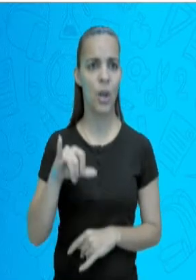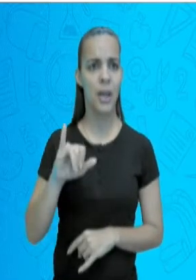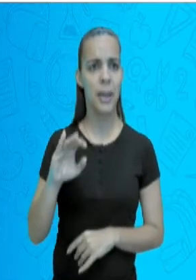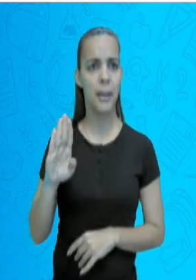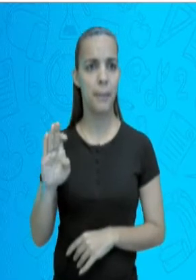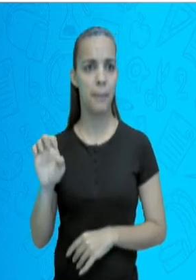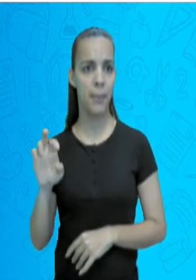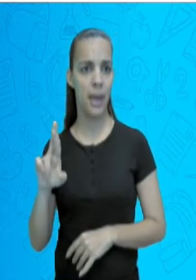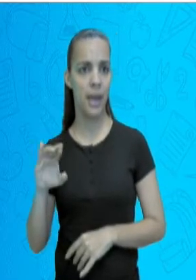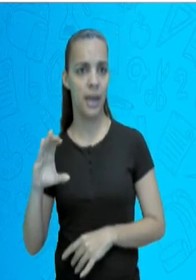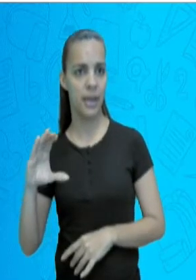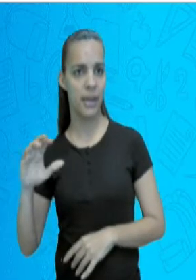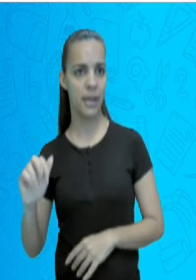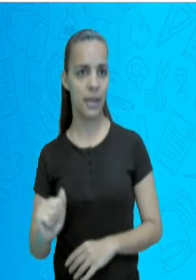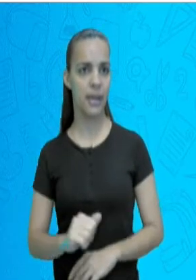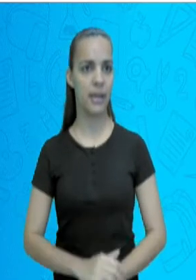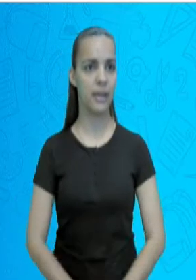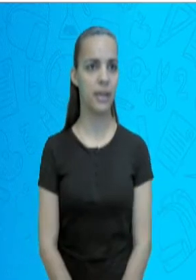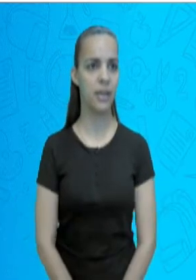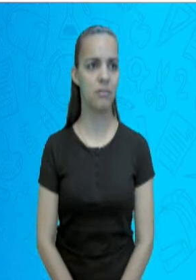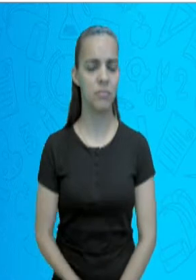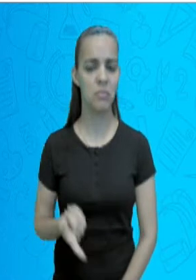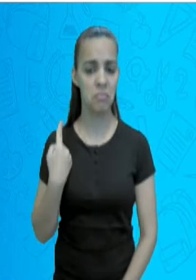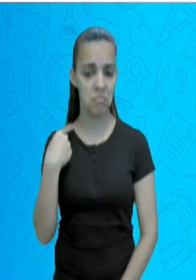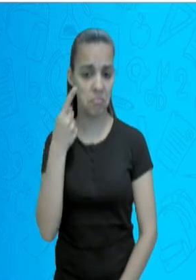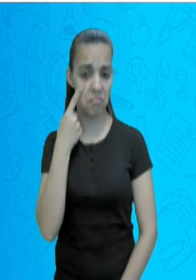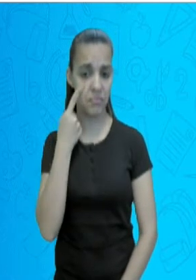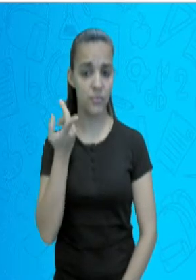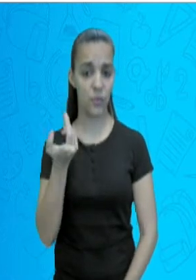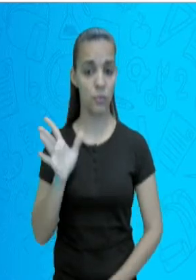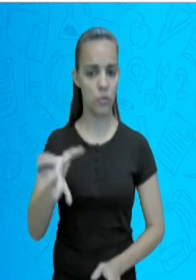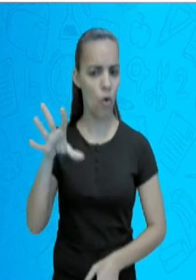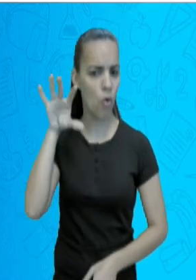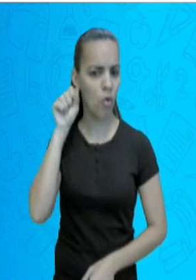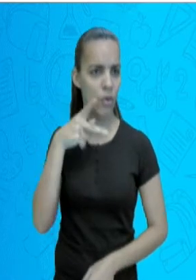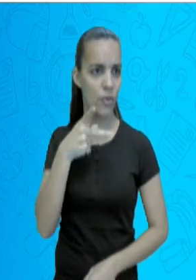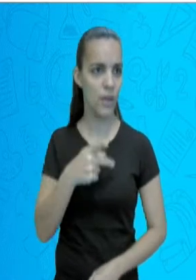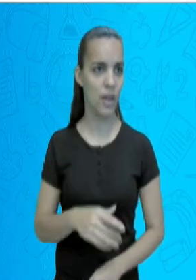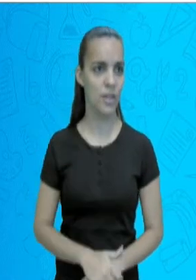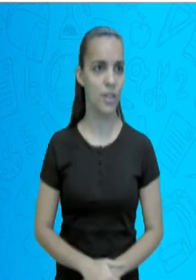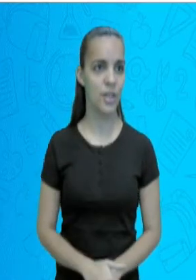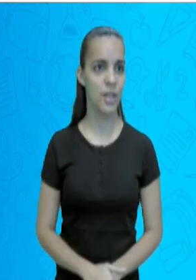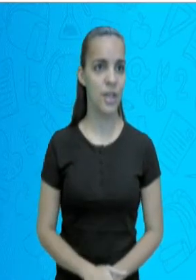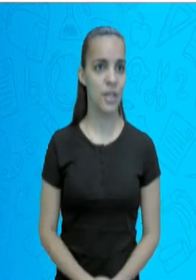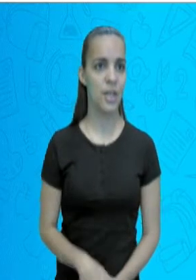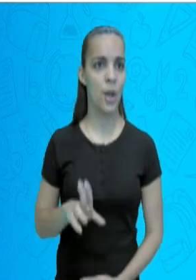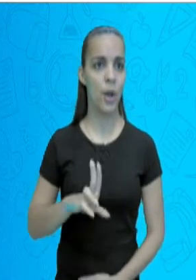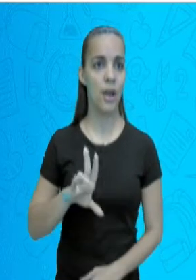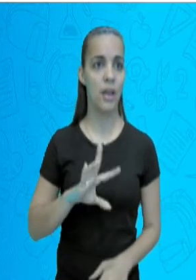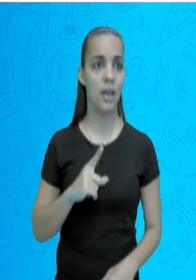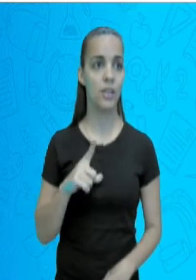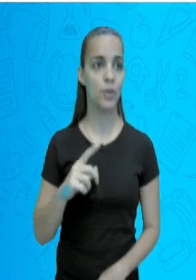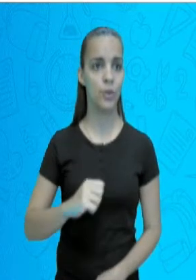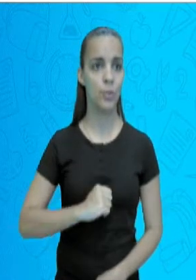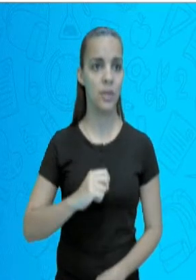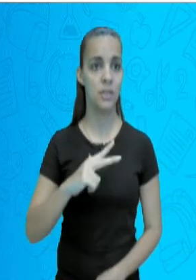Portugal e Espanha, mas ela tem mais do que Portugal e Espanha, tá? Tem Andorra, Gibraltar e